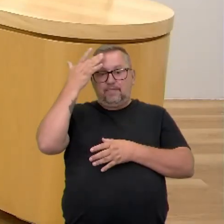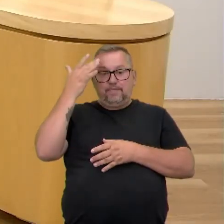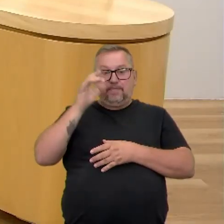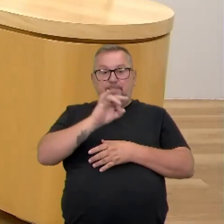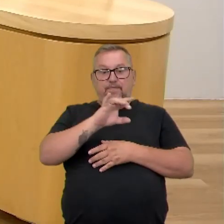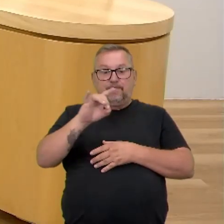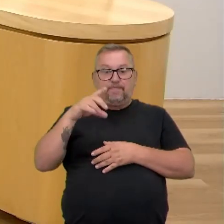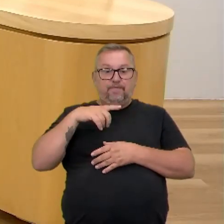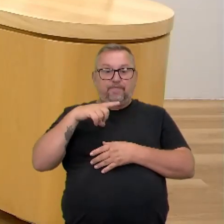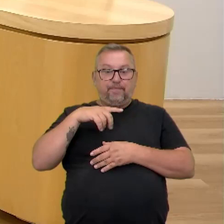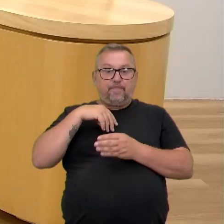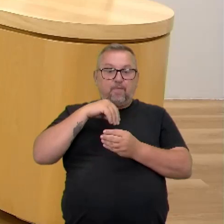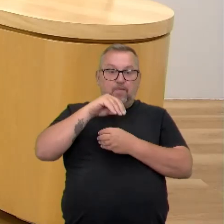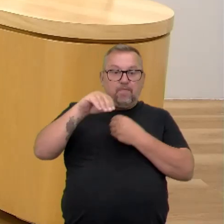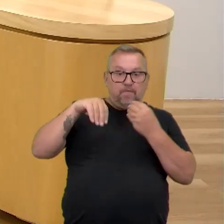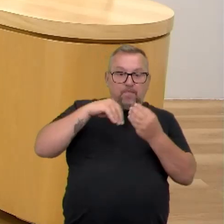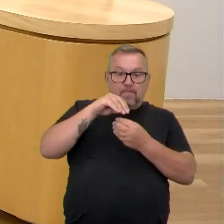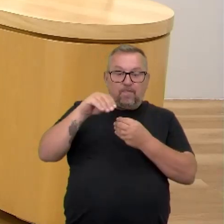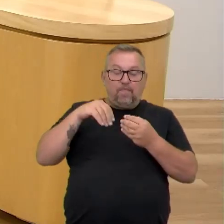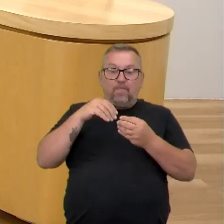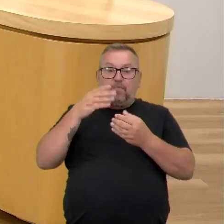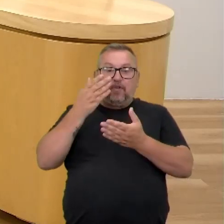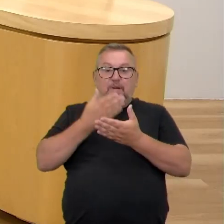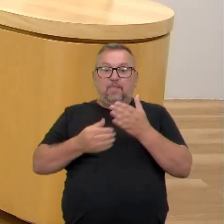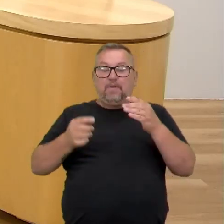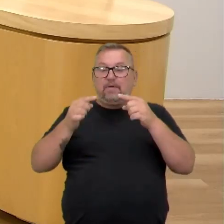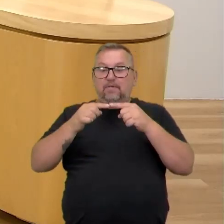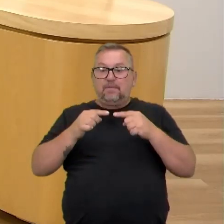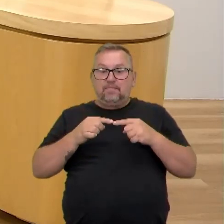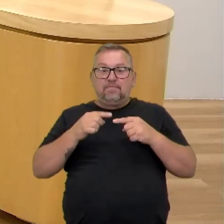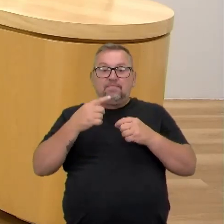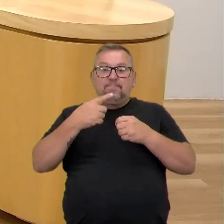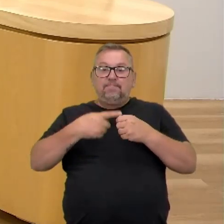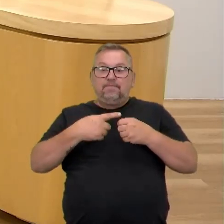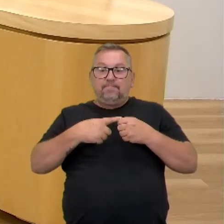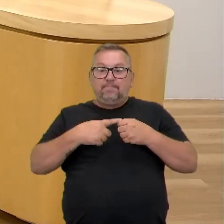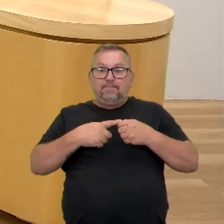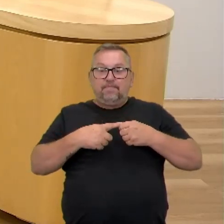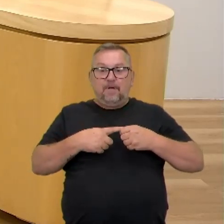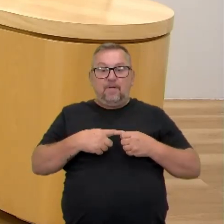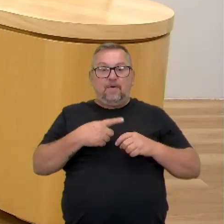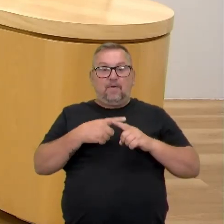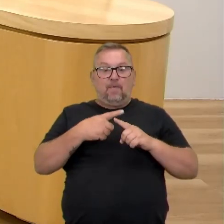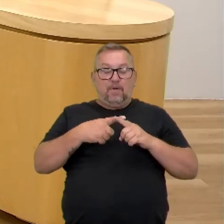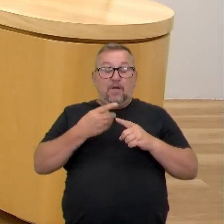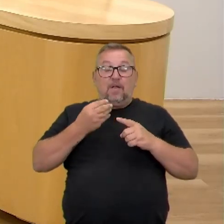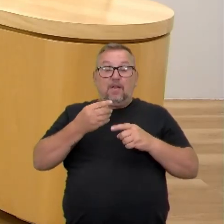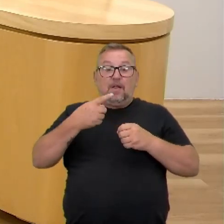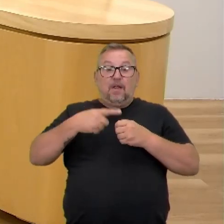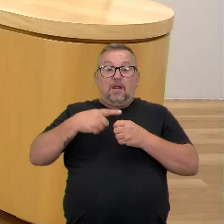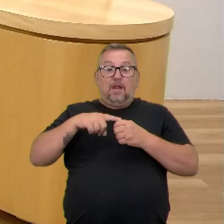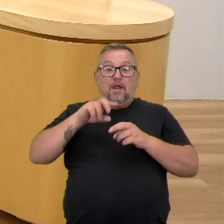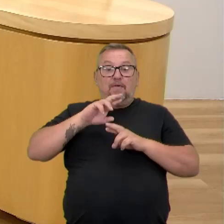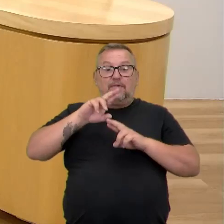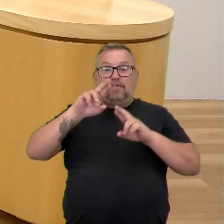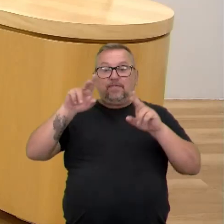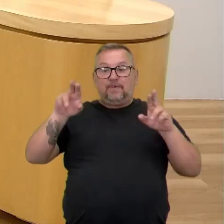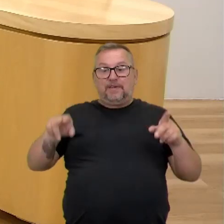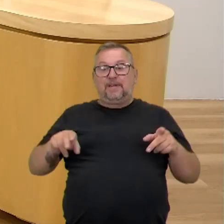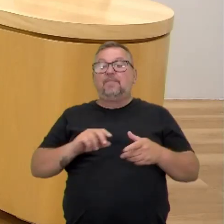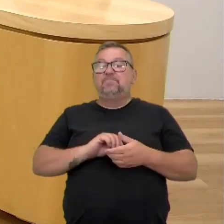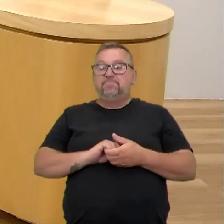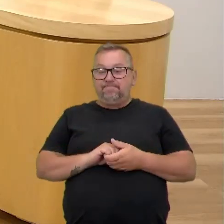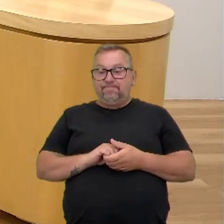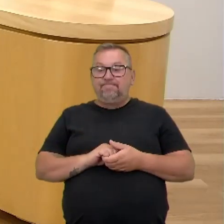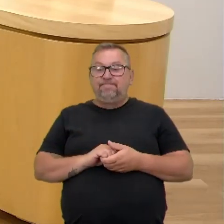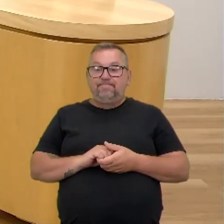cada um se embolha, você perde o sentido da cidade. Porque o que dá alma à cidade é a diversidade. E se a